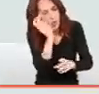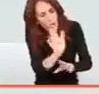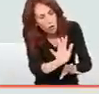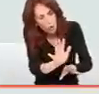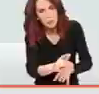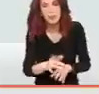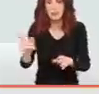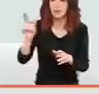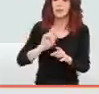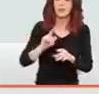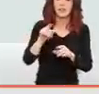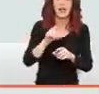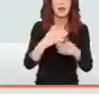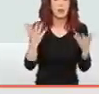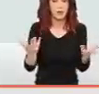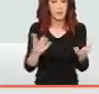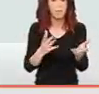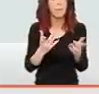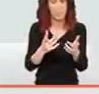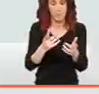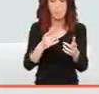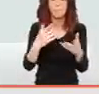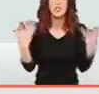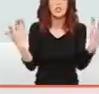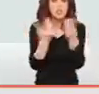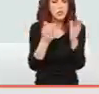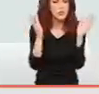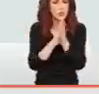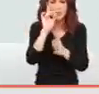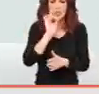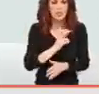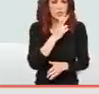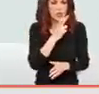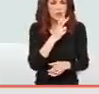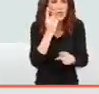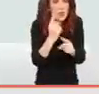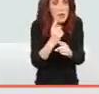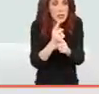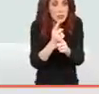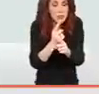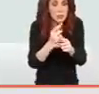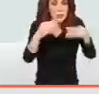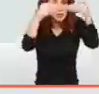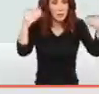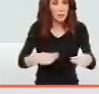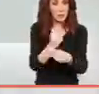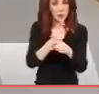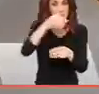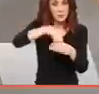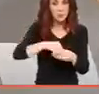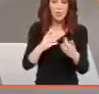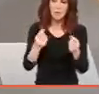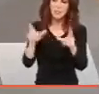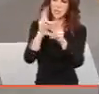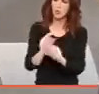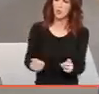Albertina quando escrevi. Agora, dizem isto, juntar todas as medonhas da mesma plataforma não é nada de novo. Eu sei, eu quando criei isto, pois é que me lembrei que